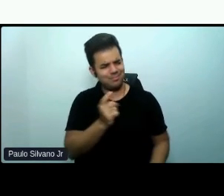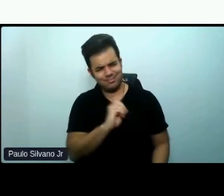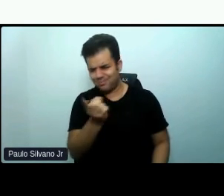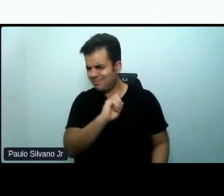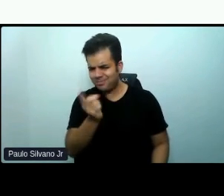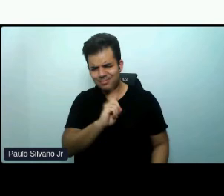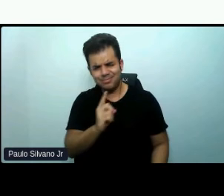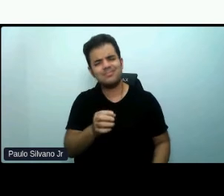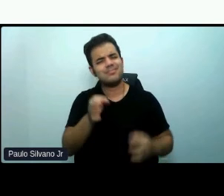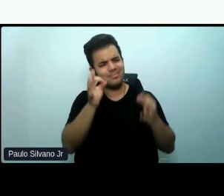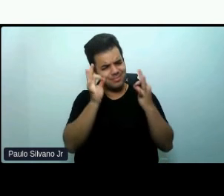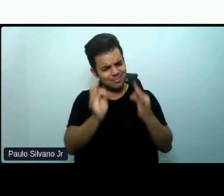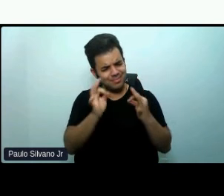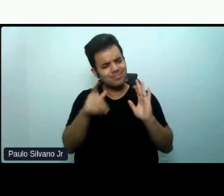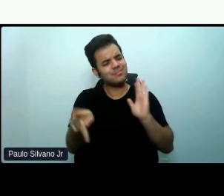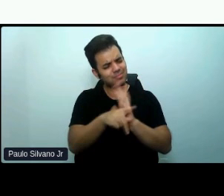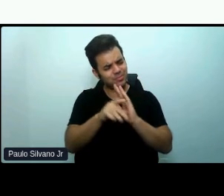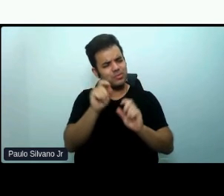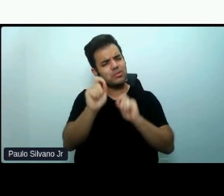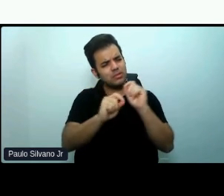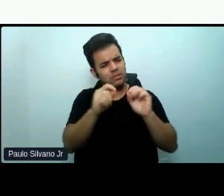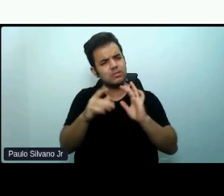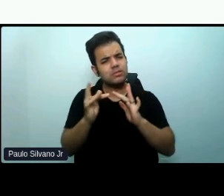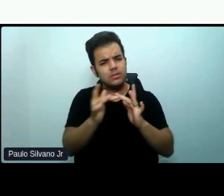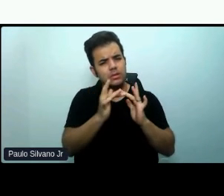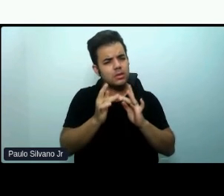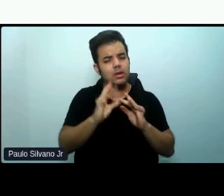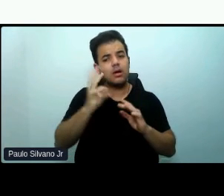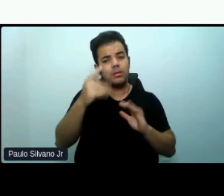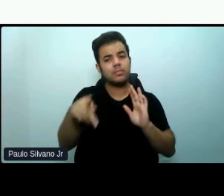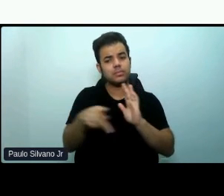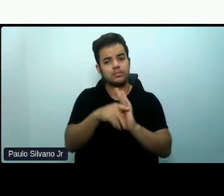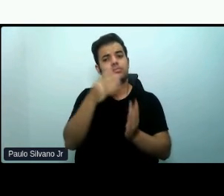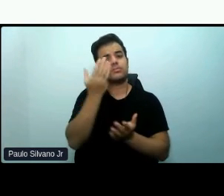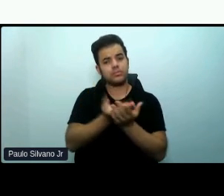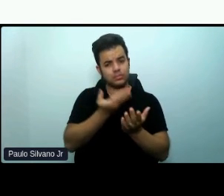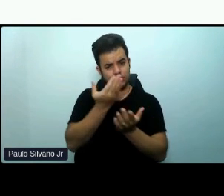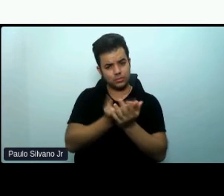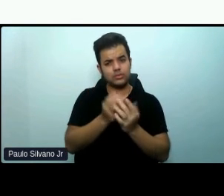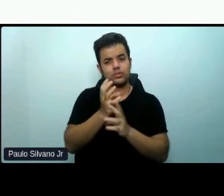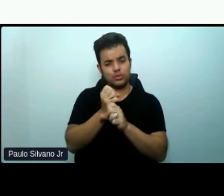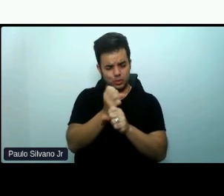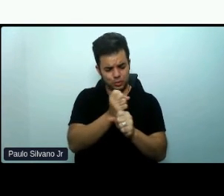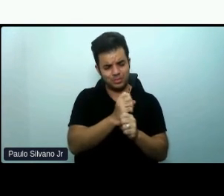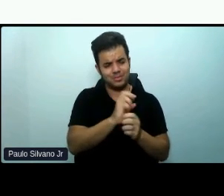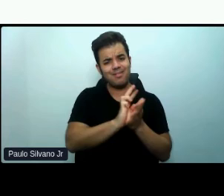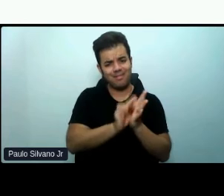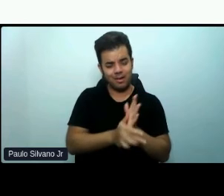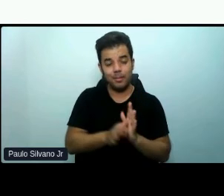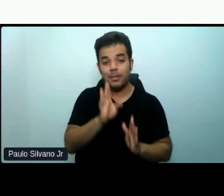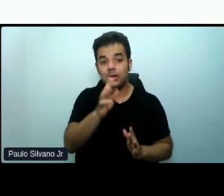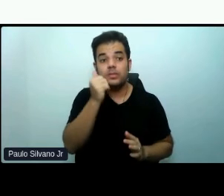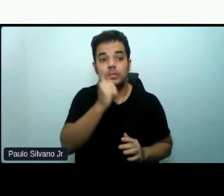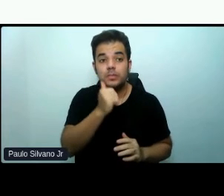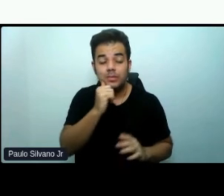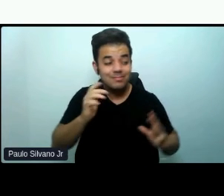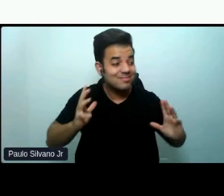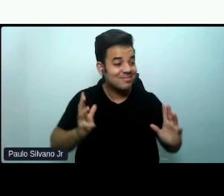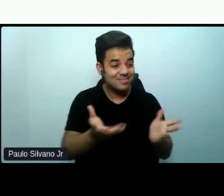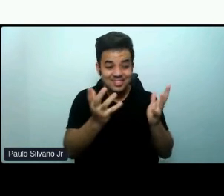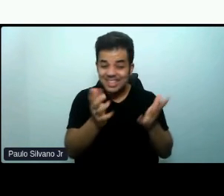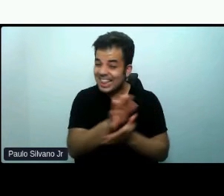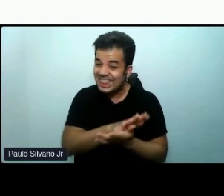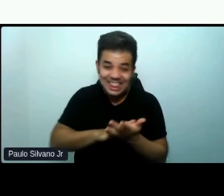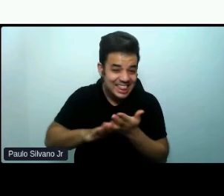tem consequências na relação que as mulheres têm com essas disciplinas de exatas. Agora, se as meninas elas não são incentivadas